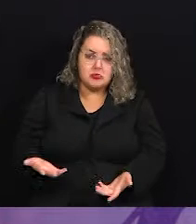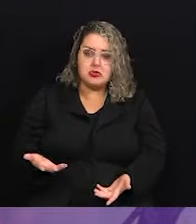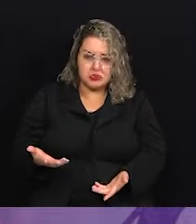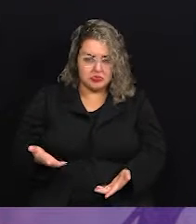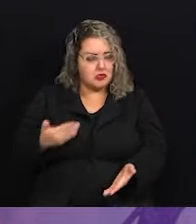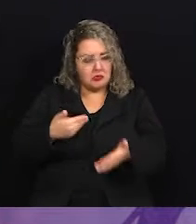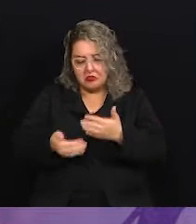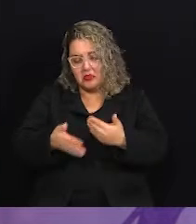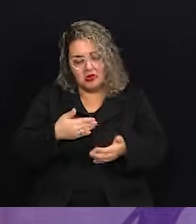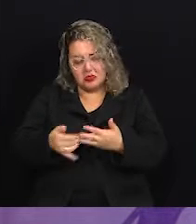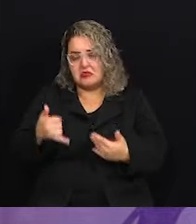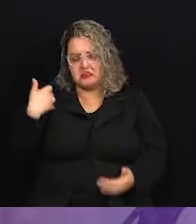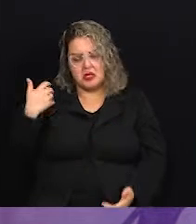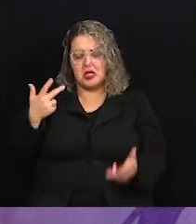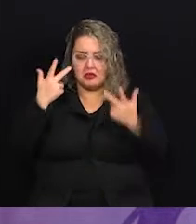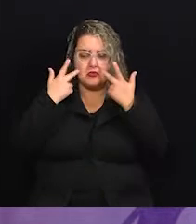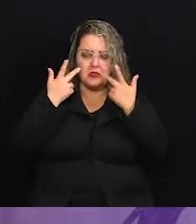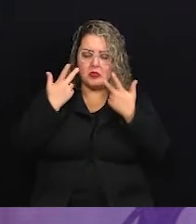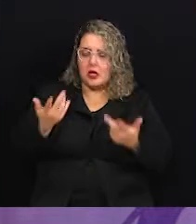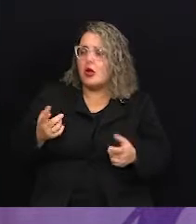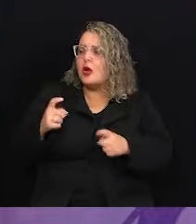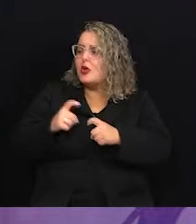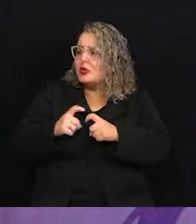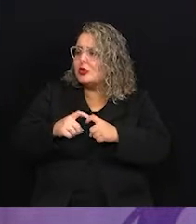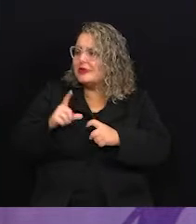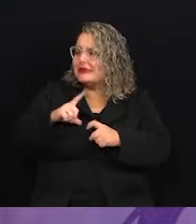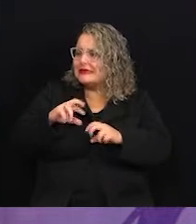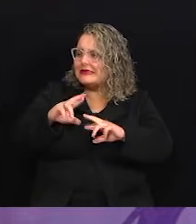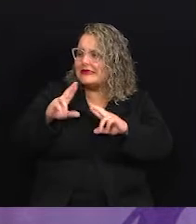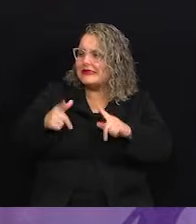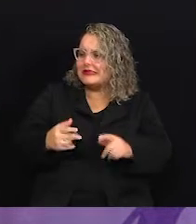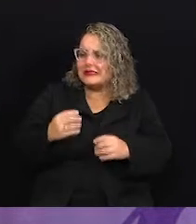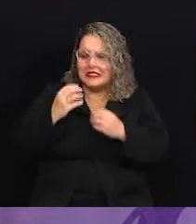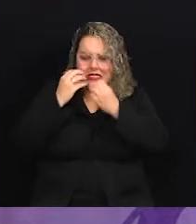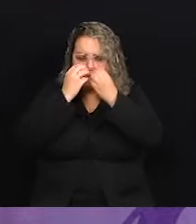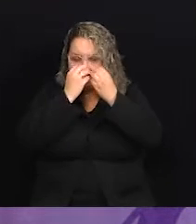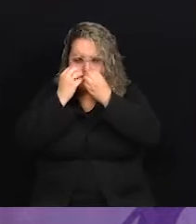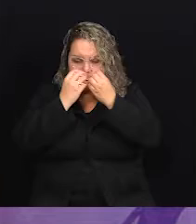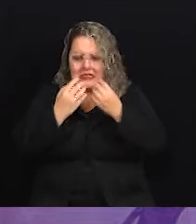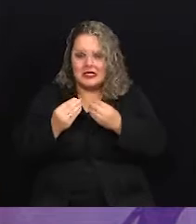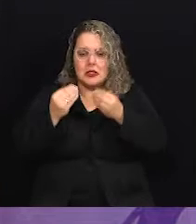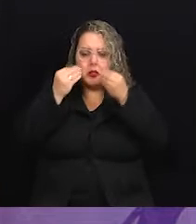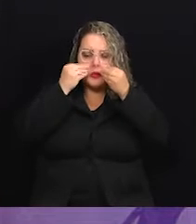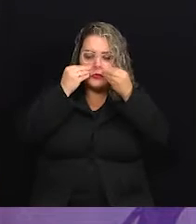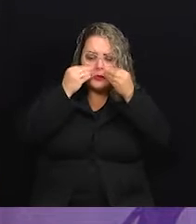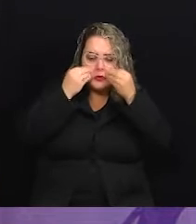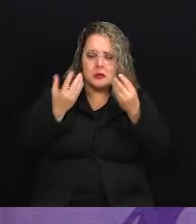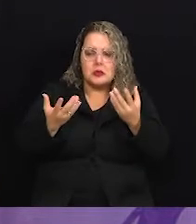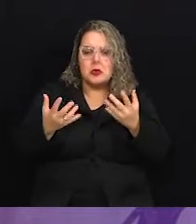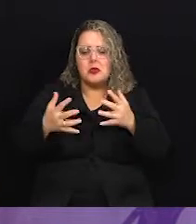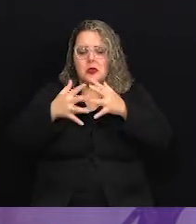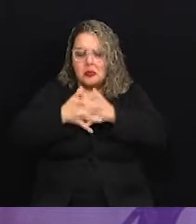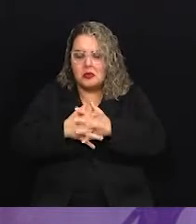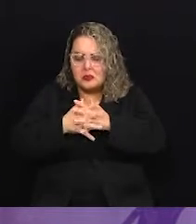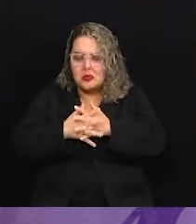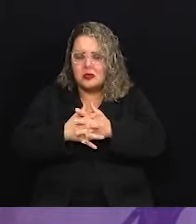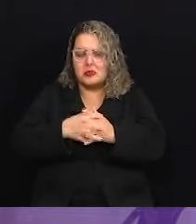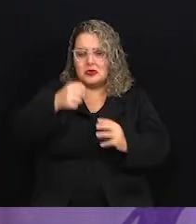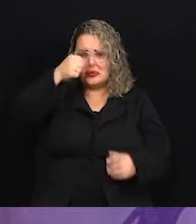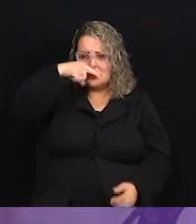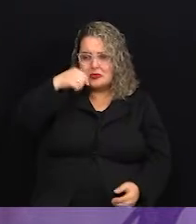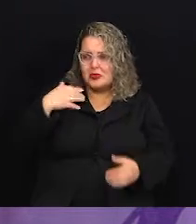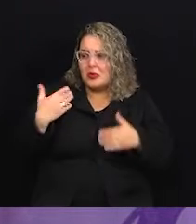comum, afeta qualquer idade. Doutor, eu queria. Tem diferença da rinite e da sinusite? Ou acaba se confundindo até